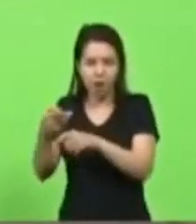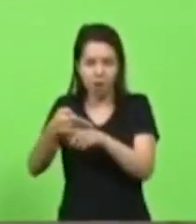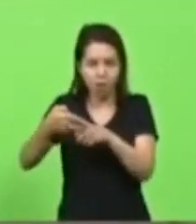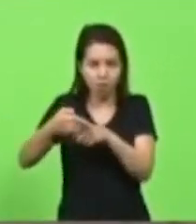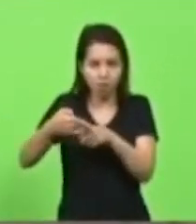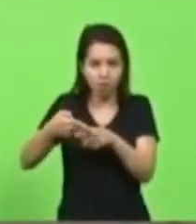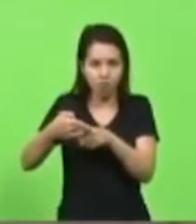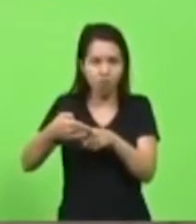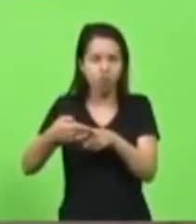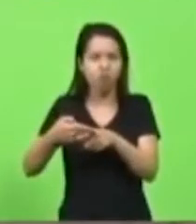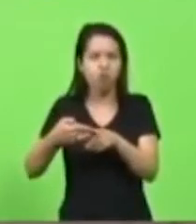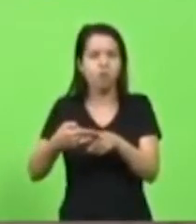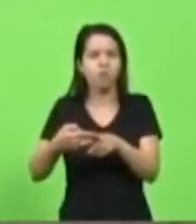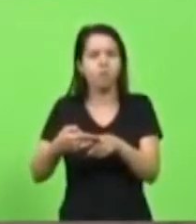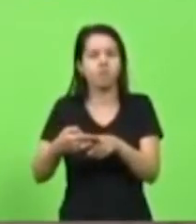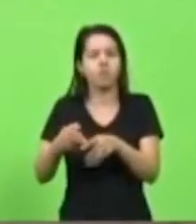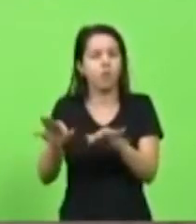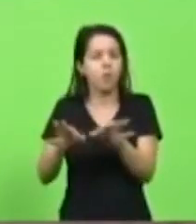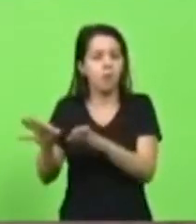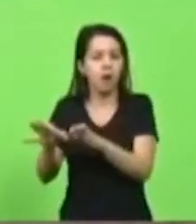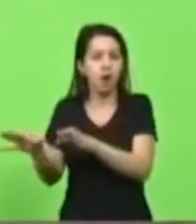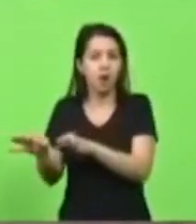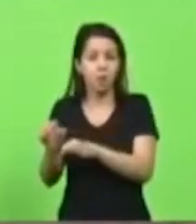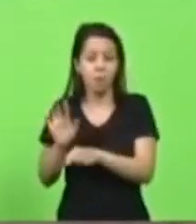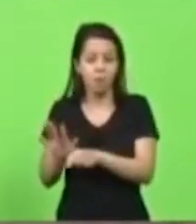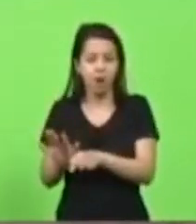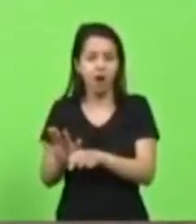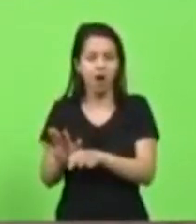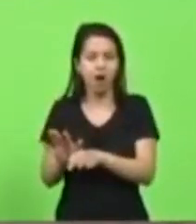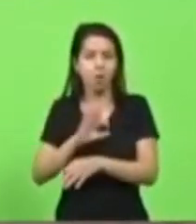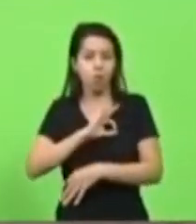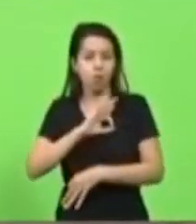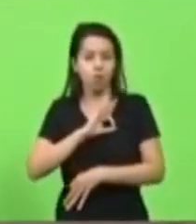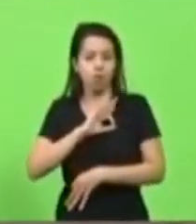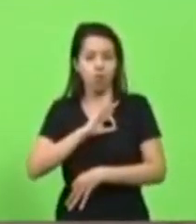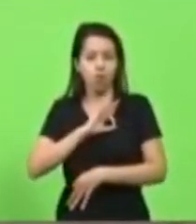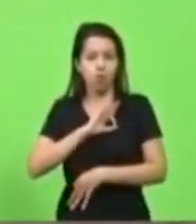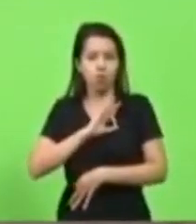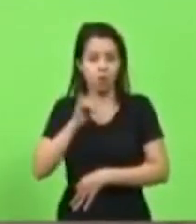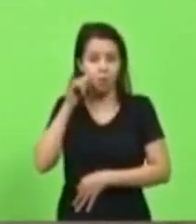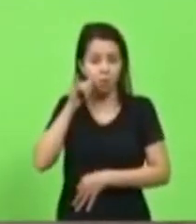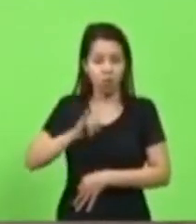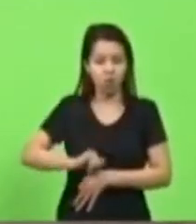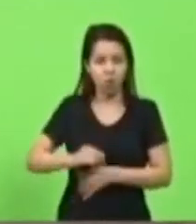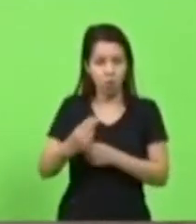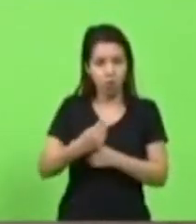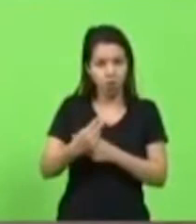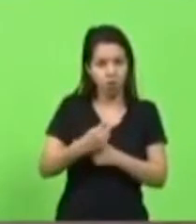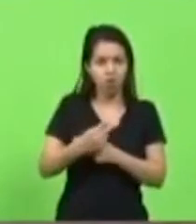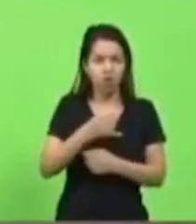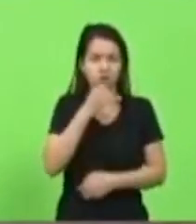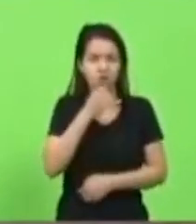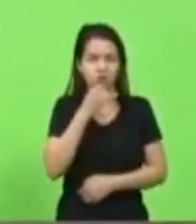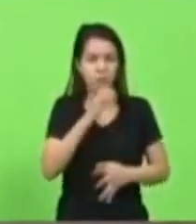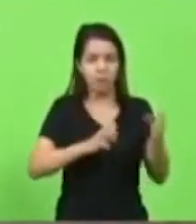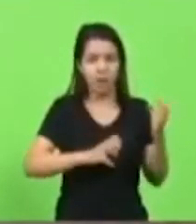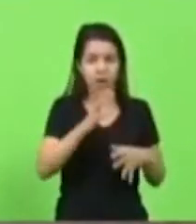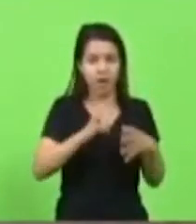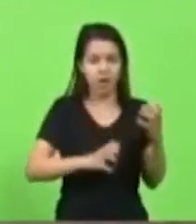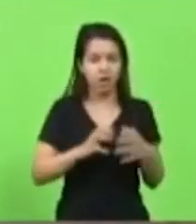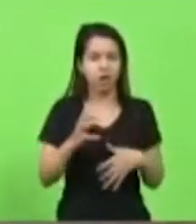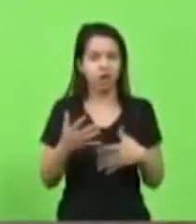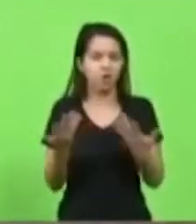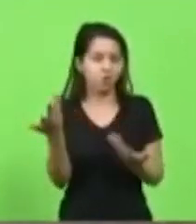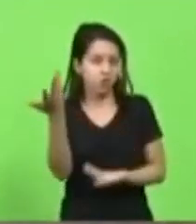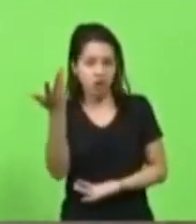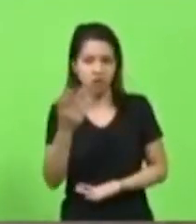improvisada e eles não têm nada para se proteger, ou às vezes até proteger entre eles mesmos, alguma briga, alguma rebelião. Então nós